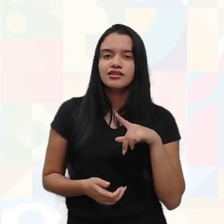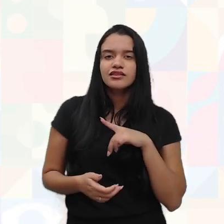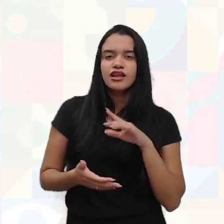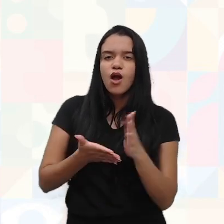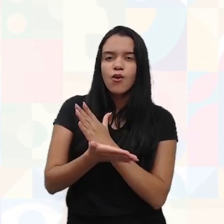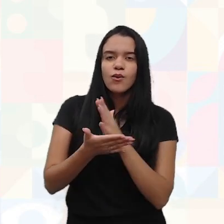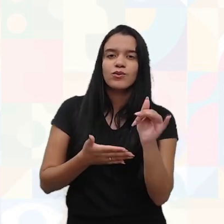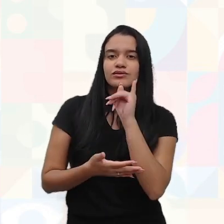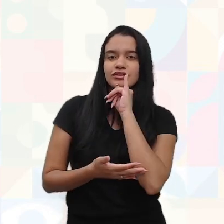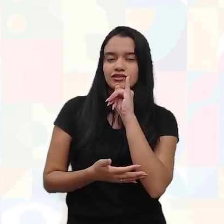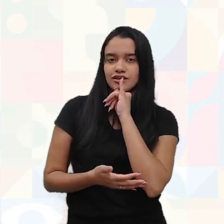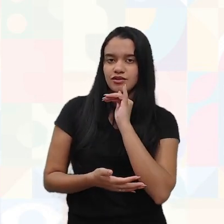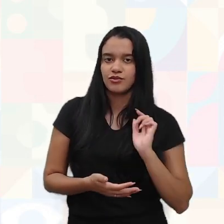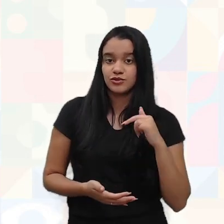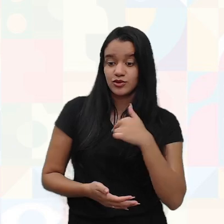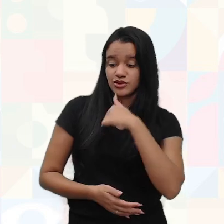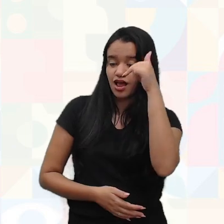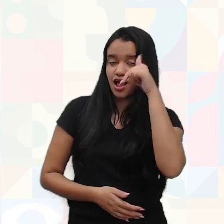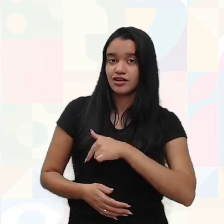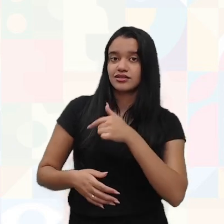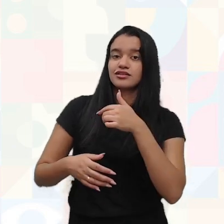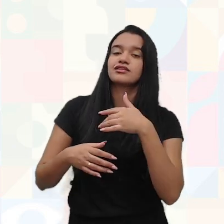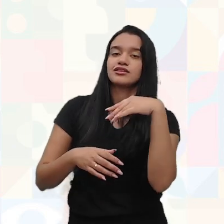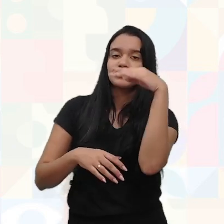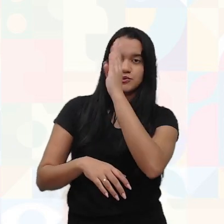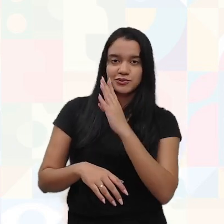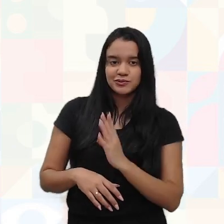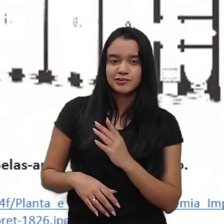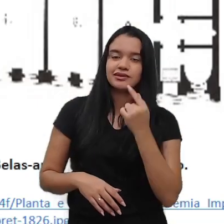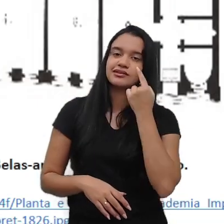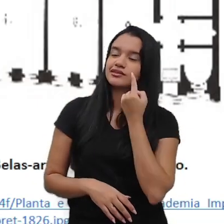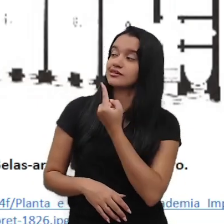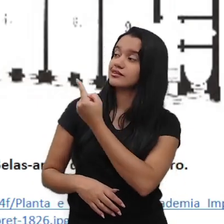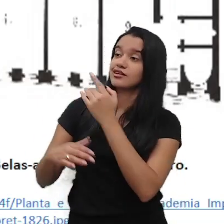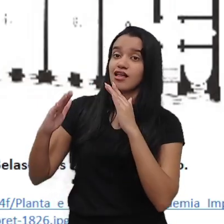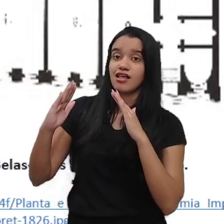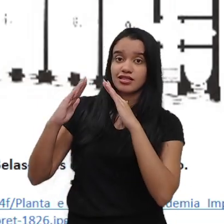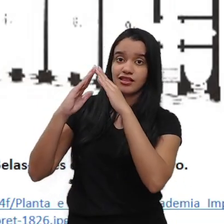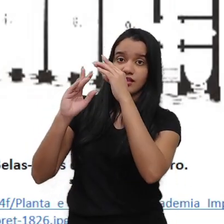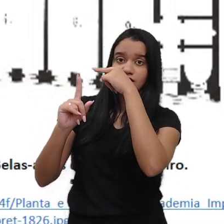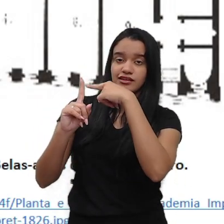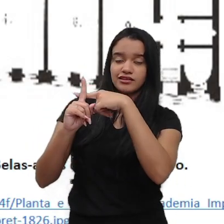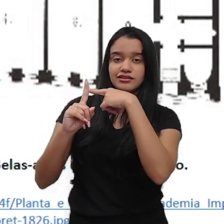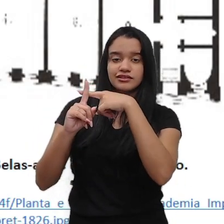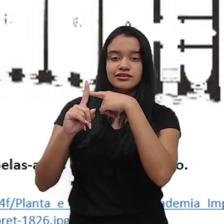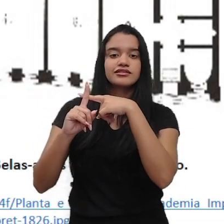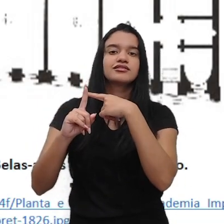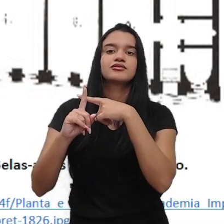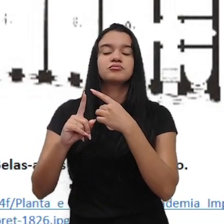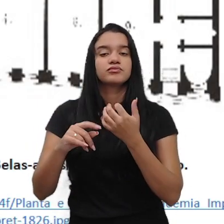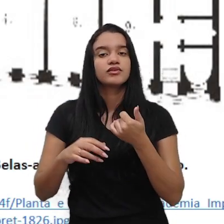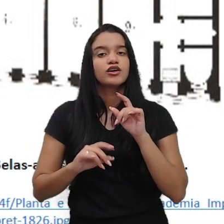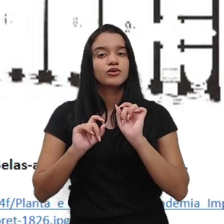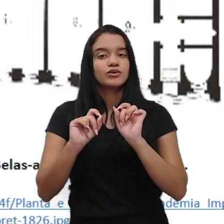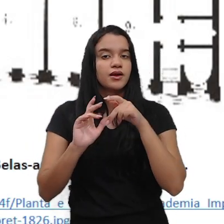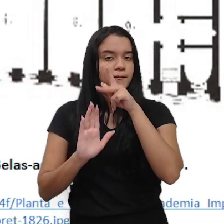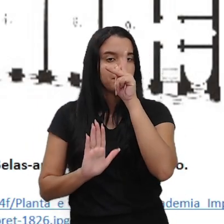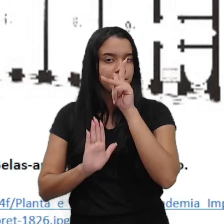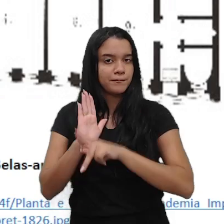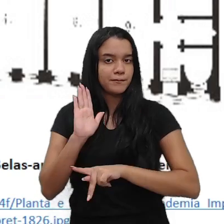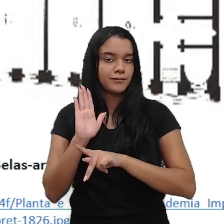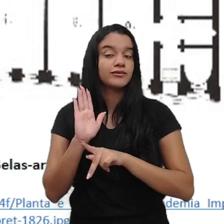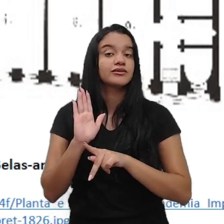exemplos nossos, aqui do Brasil, a fachada da igreja de São Francisco de Assis de São João del Rei, que foi projetada